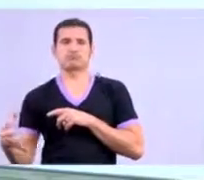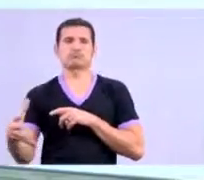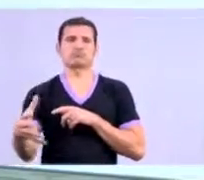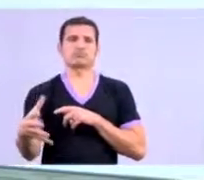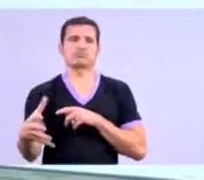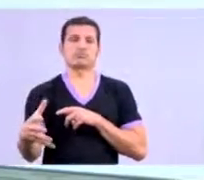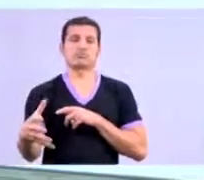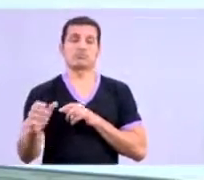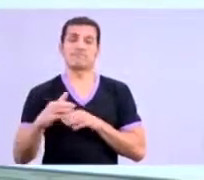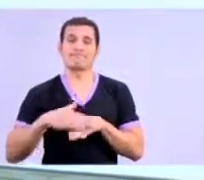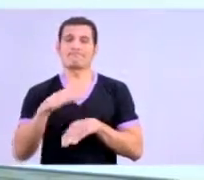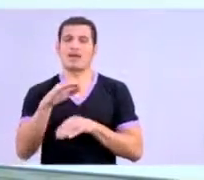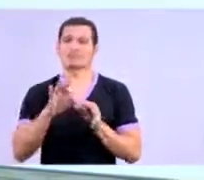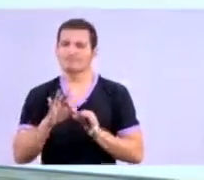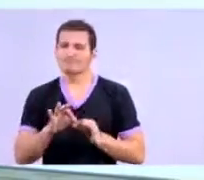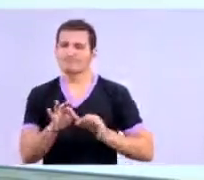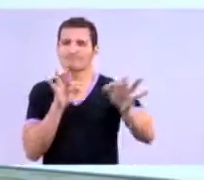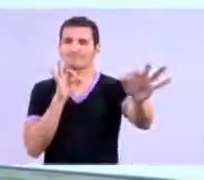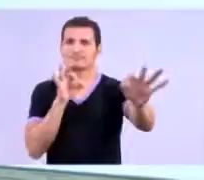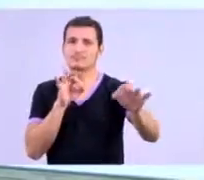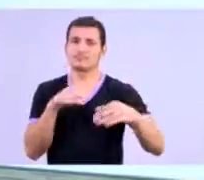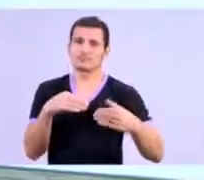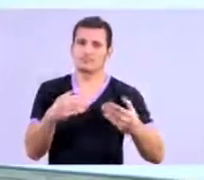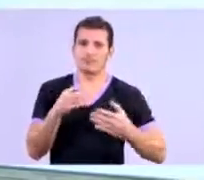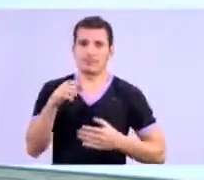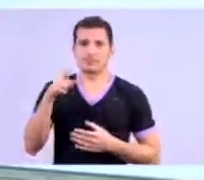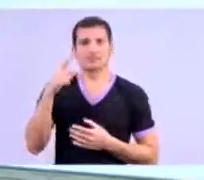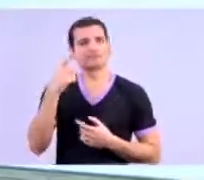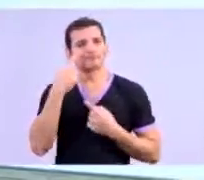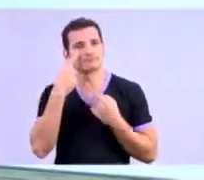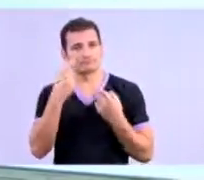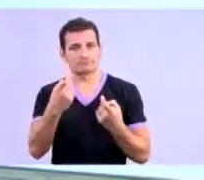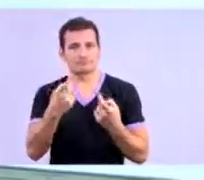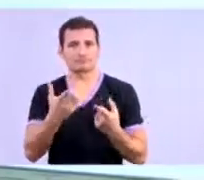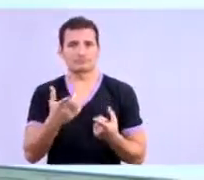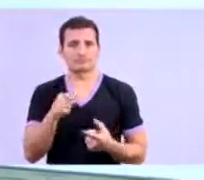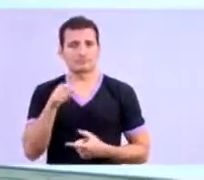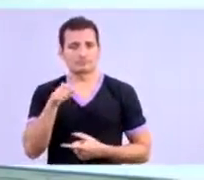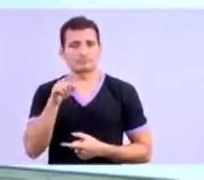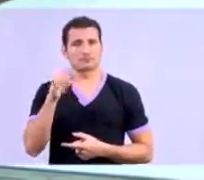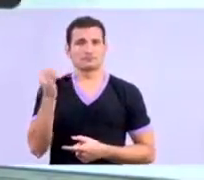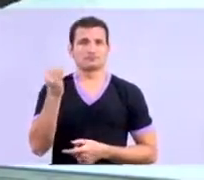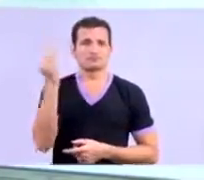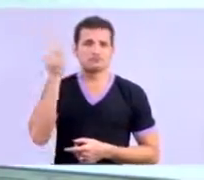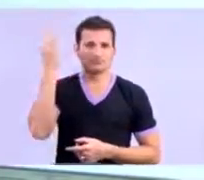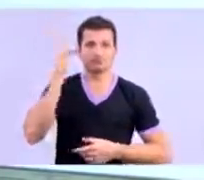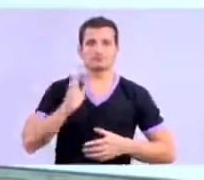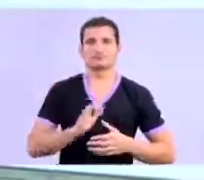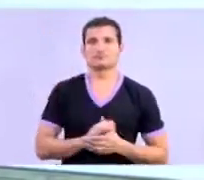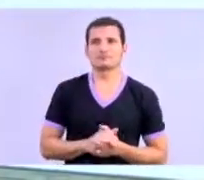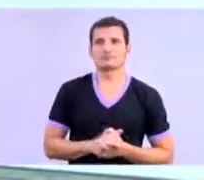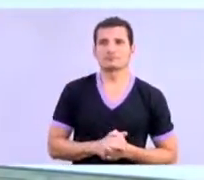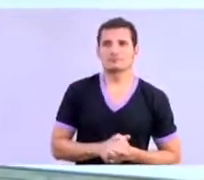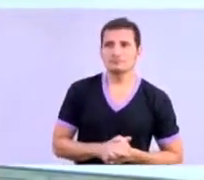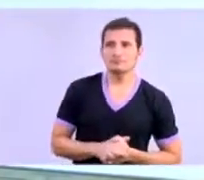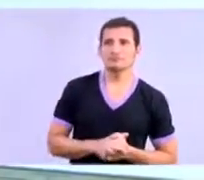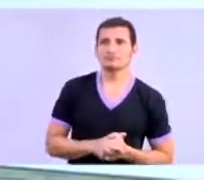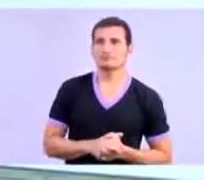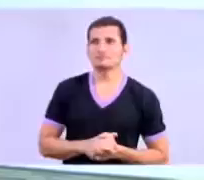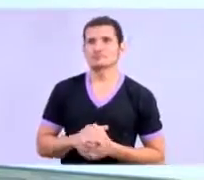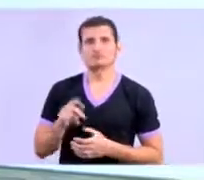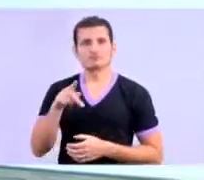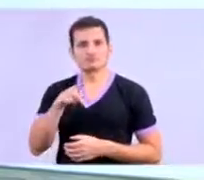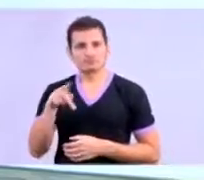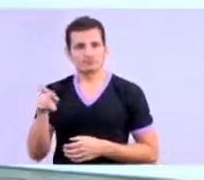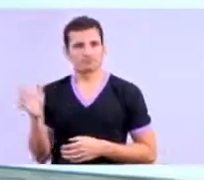longe, ok? Então é bem interessante isso e eles são fundamentais. O professor também gosta muito dessa área,